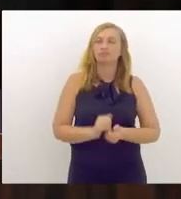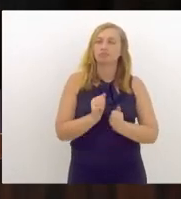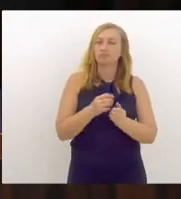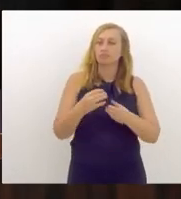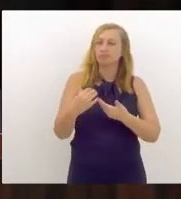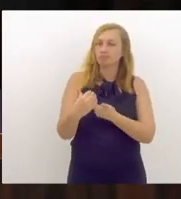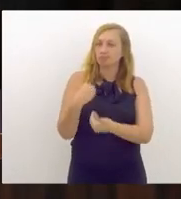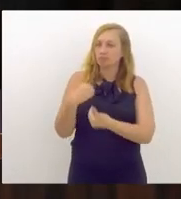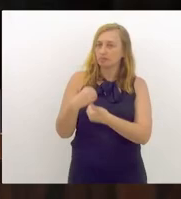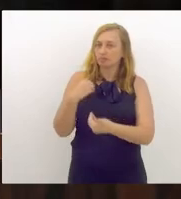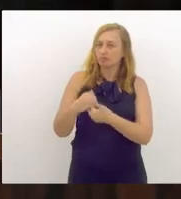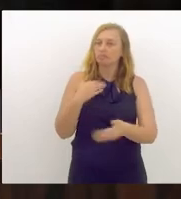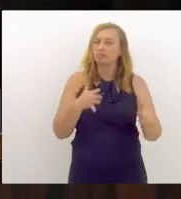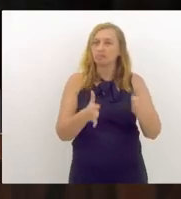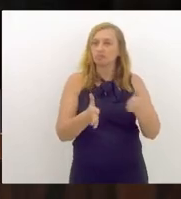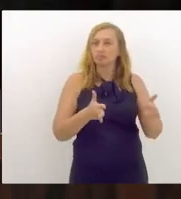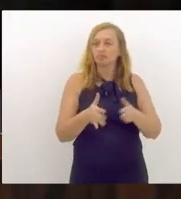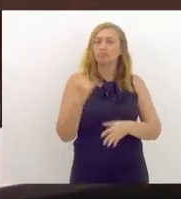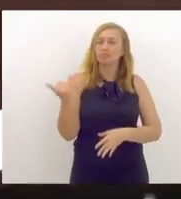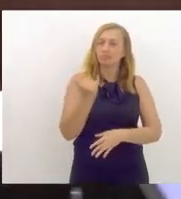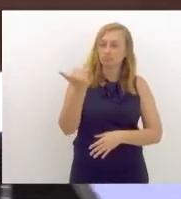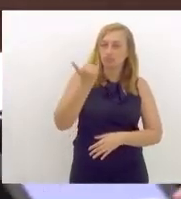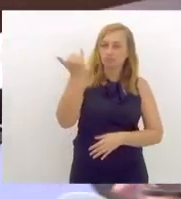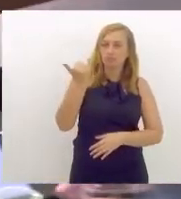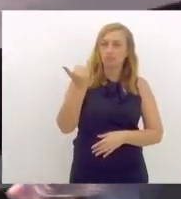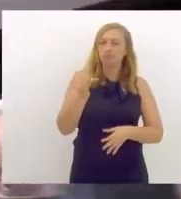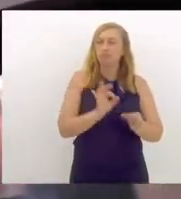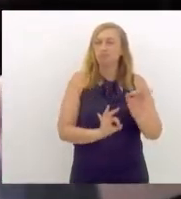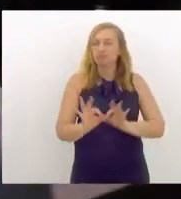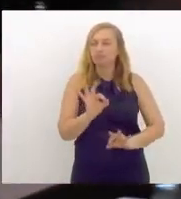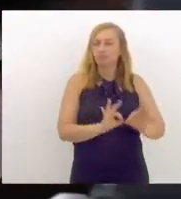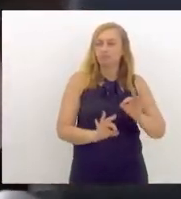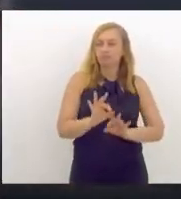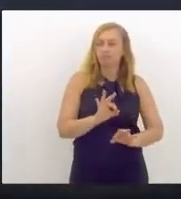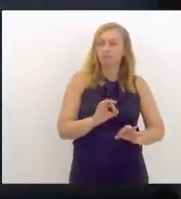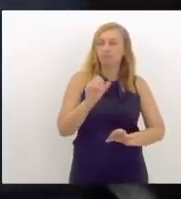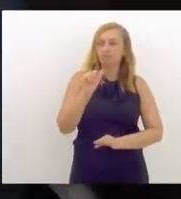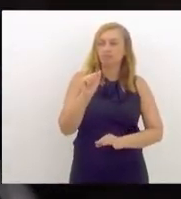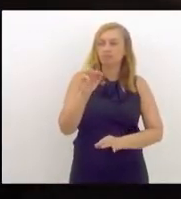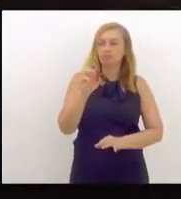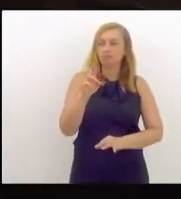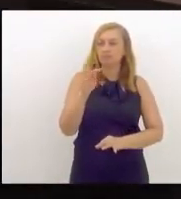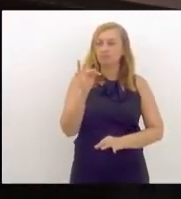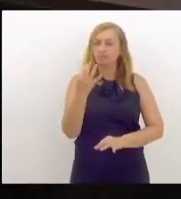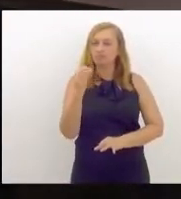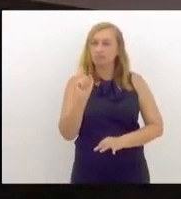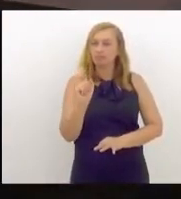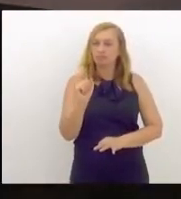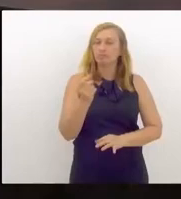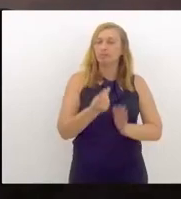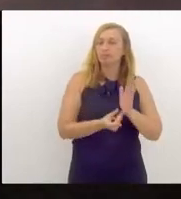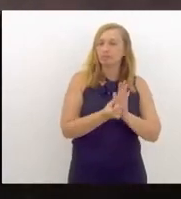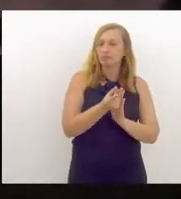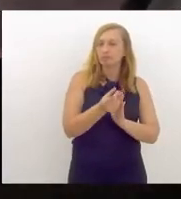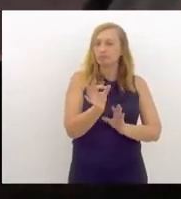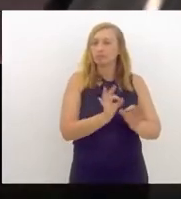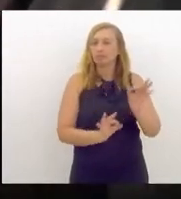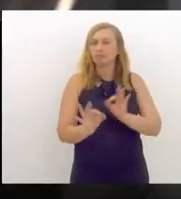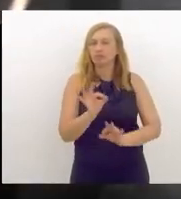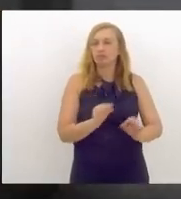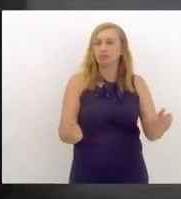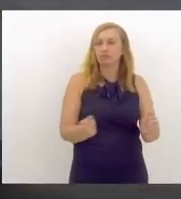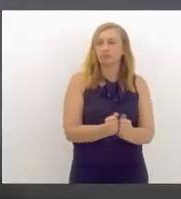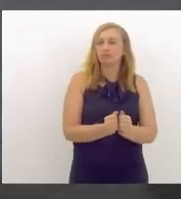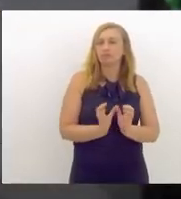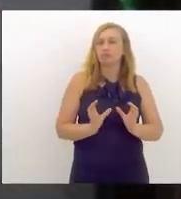auxiliou durante um tempo importante na elaboração da cartilha do orçamento da organização juntamente com